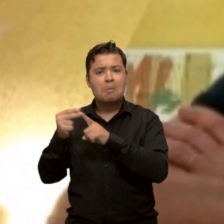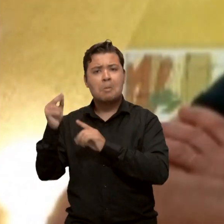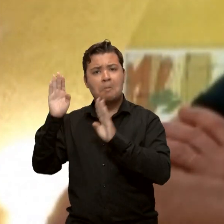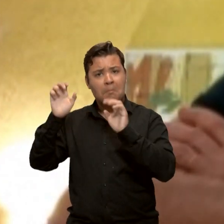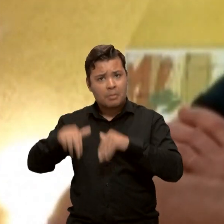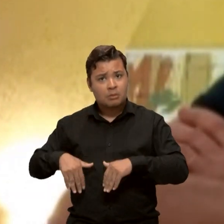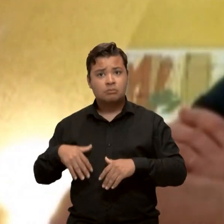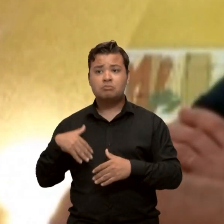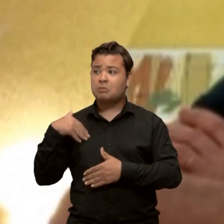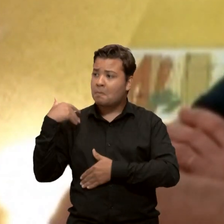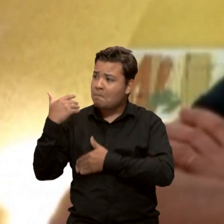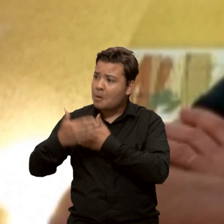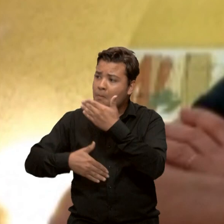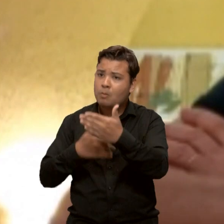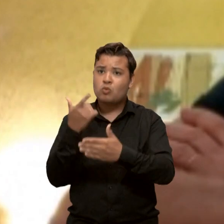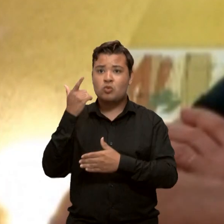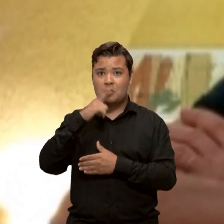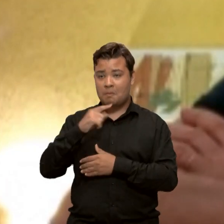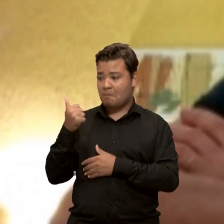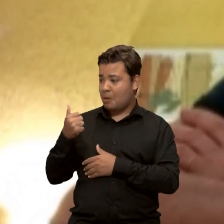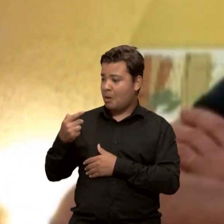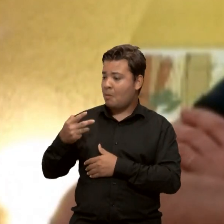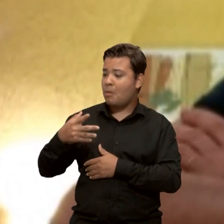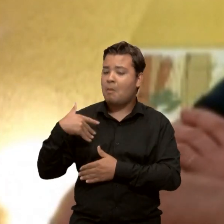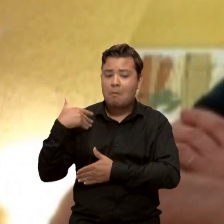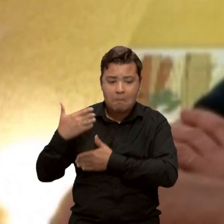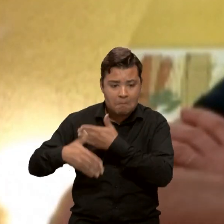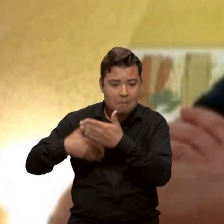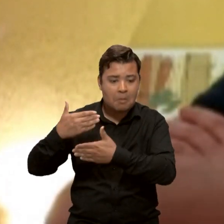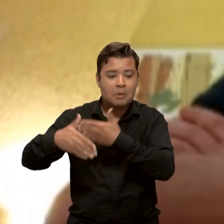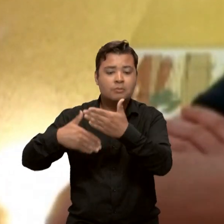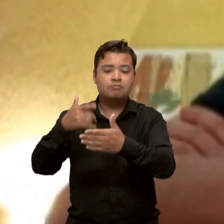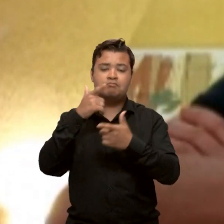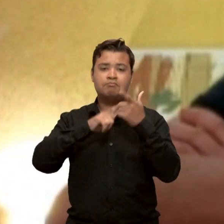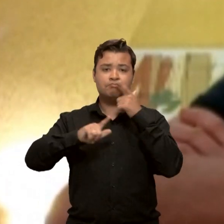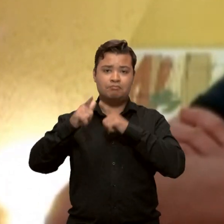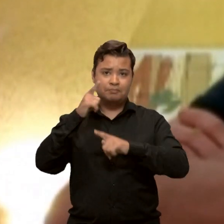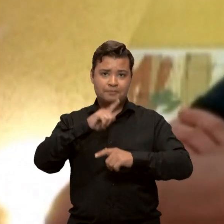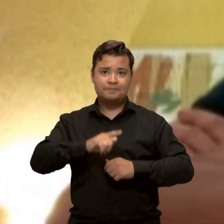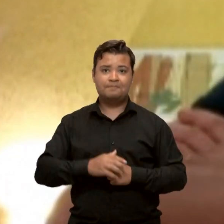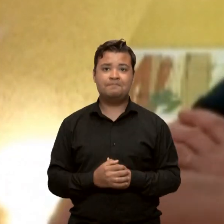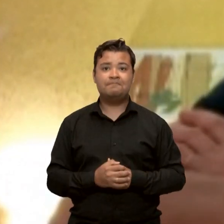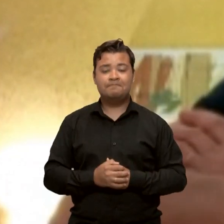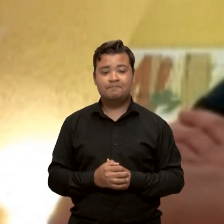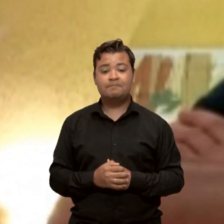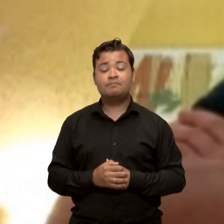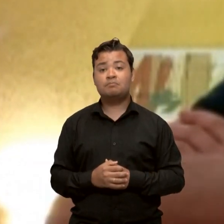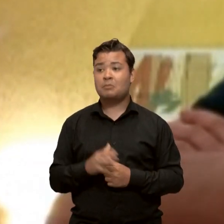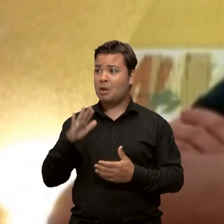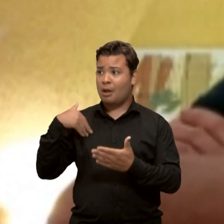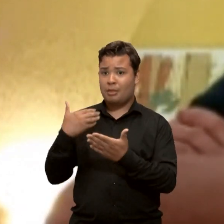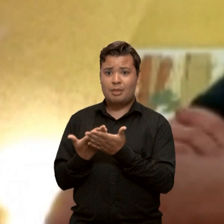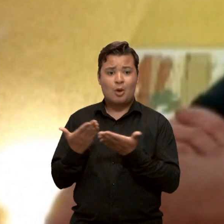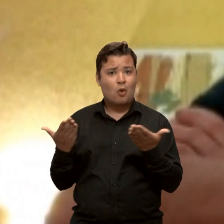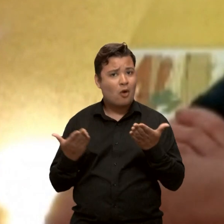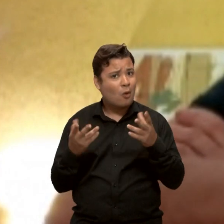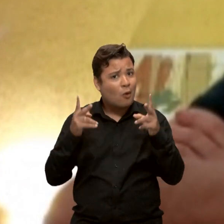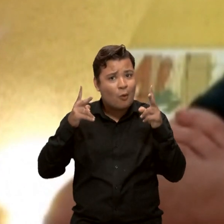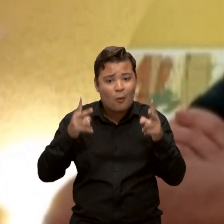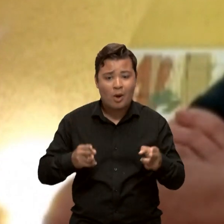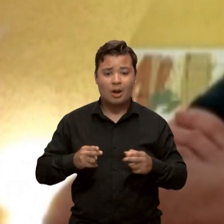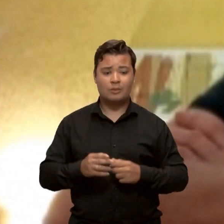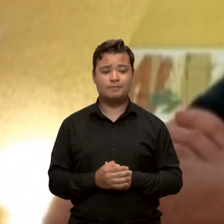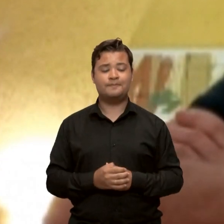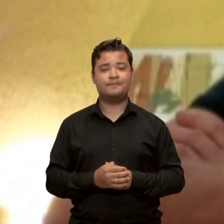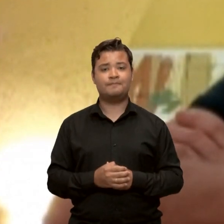coisas acontecem tudo em sequência, né? O seu nome já fica gravado e você sempre e até hoje é assim, você é